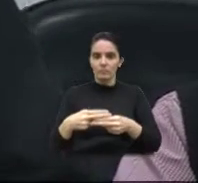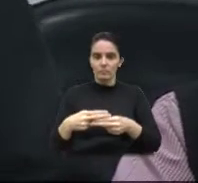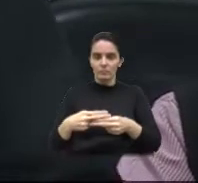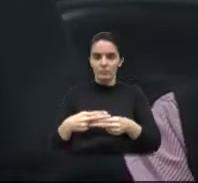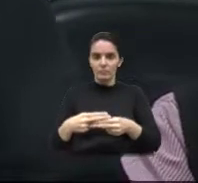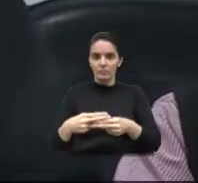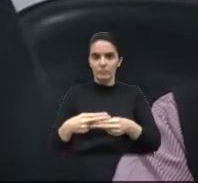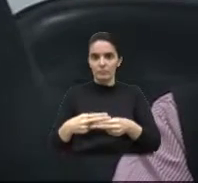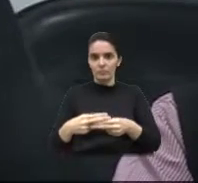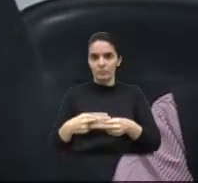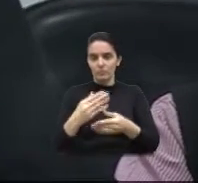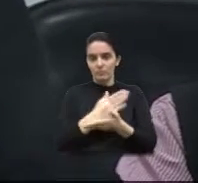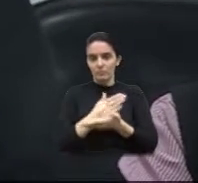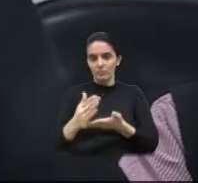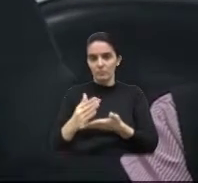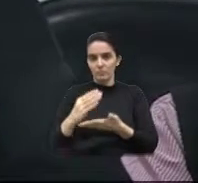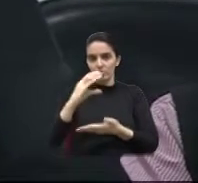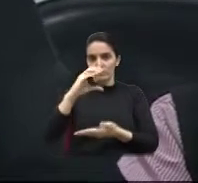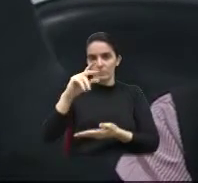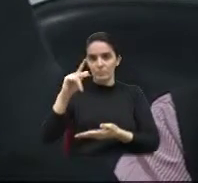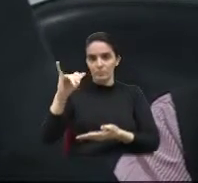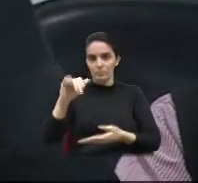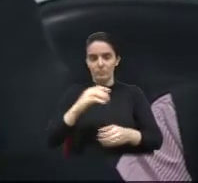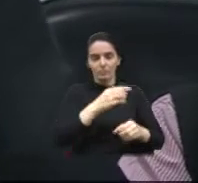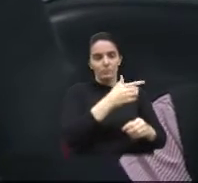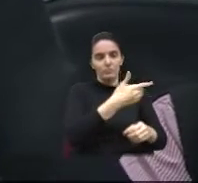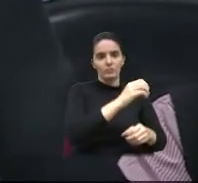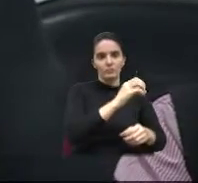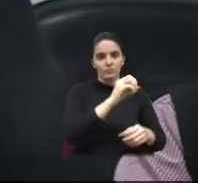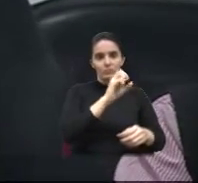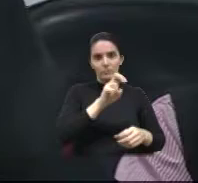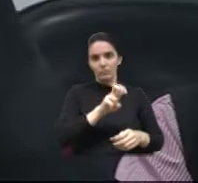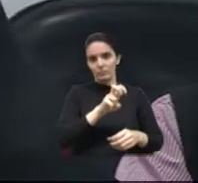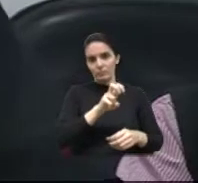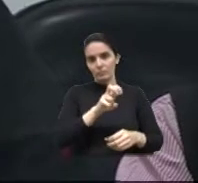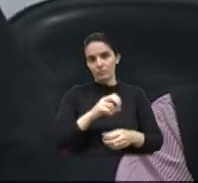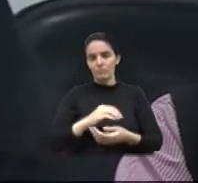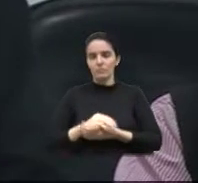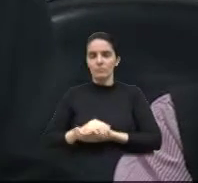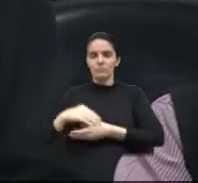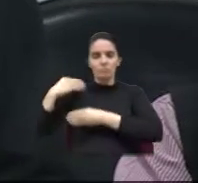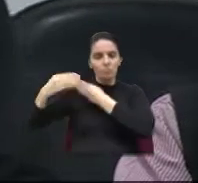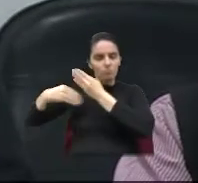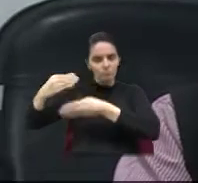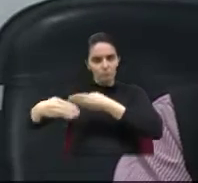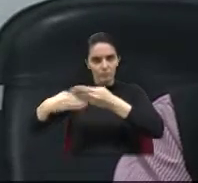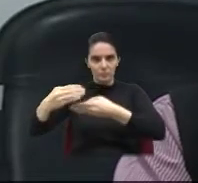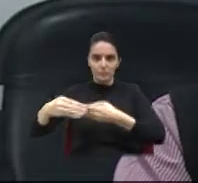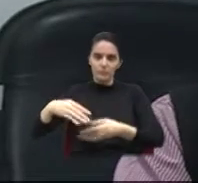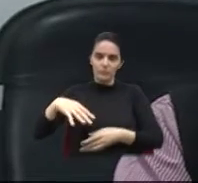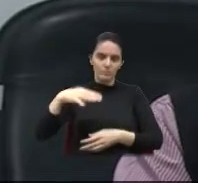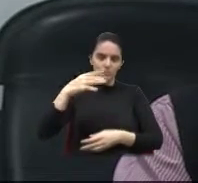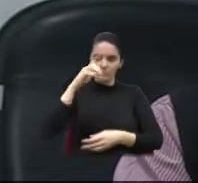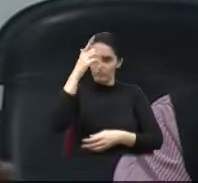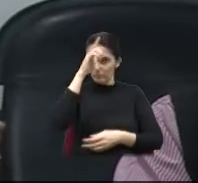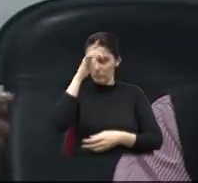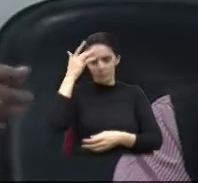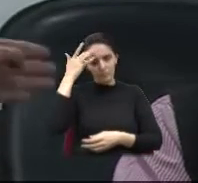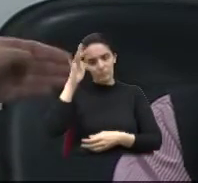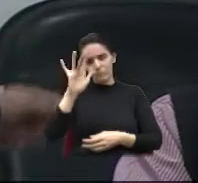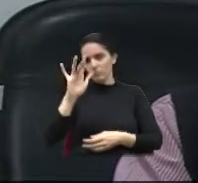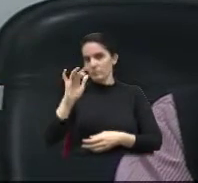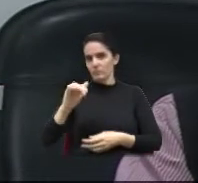de repente fazer a CPI de 2005 para cá, o tempo que pode, eu não sei o tempo que pode, o vereador Jorge